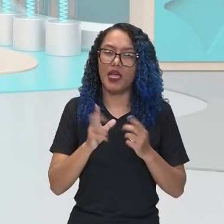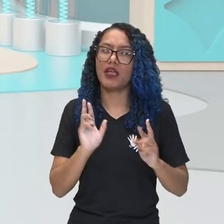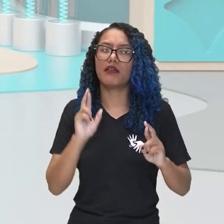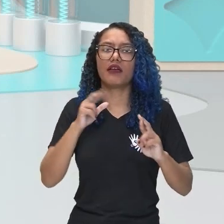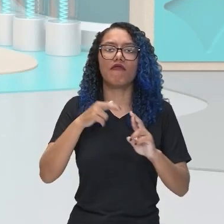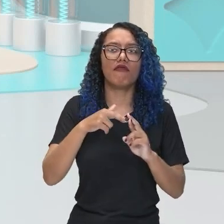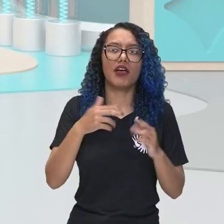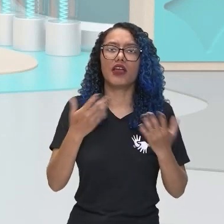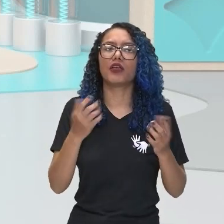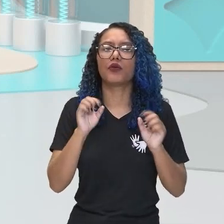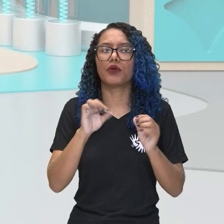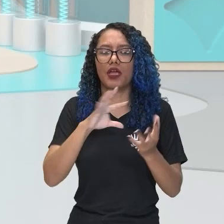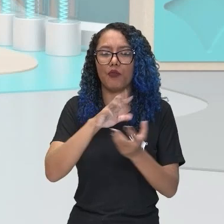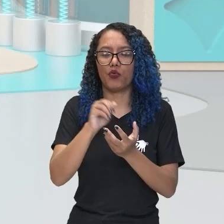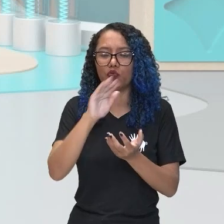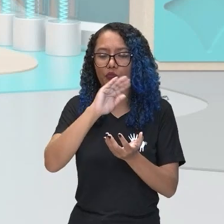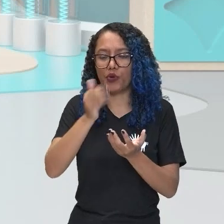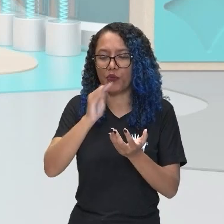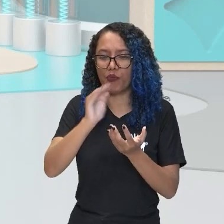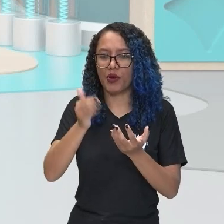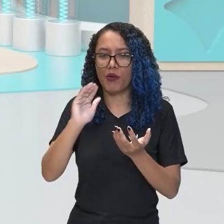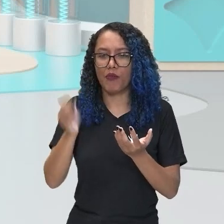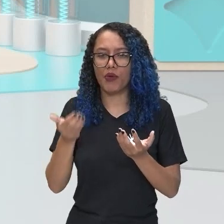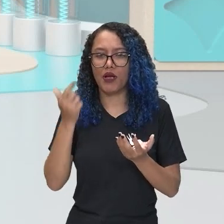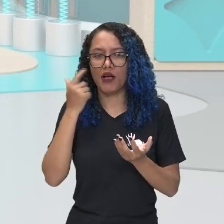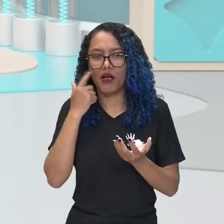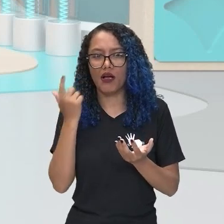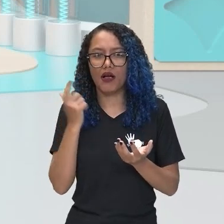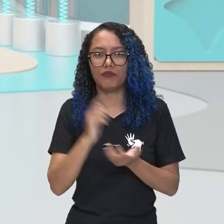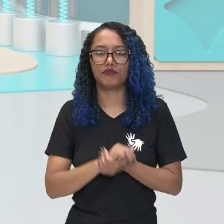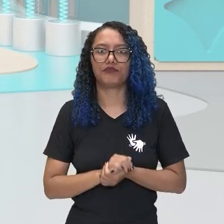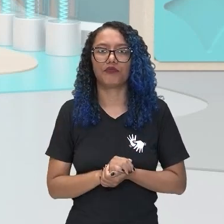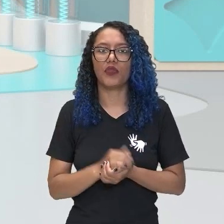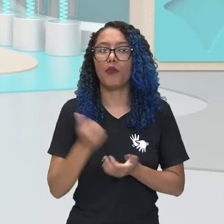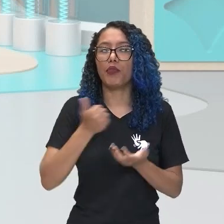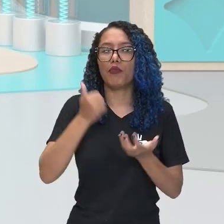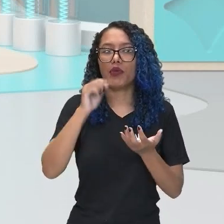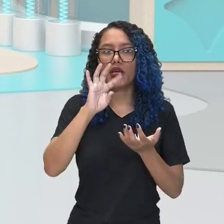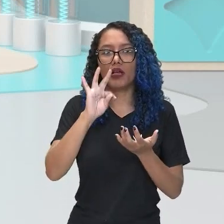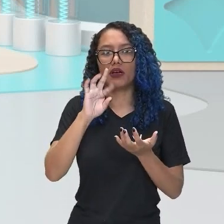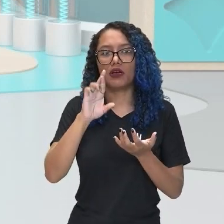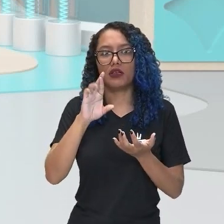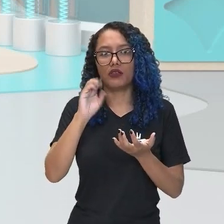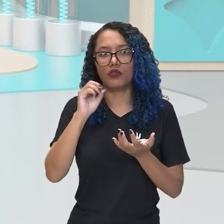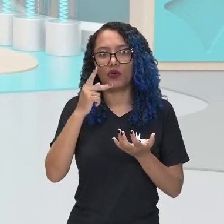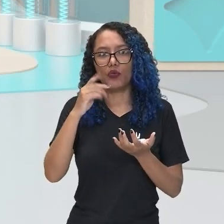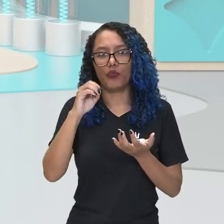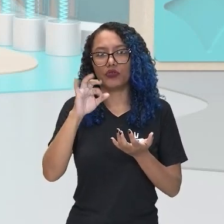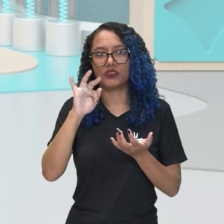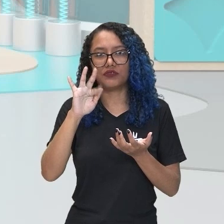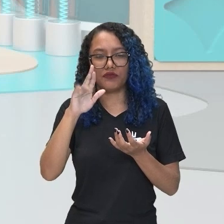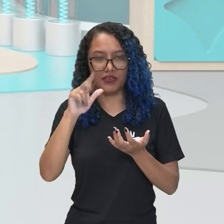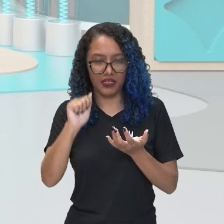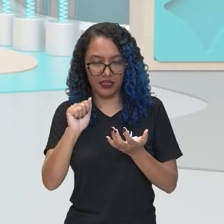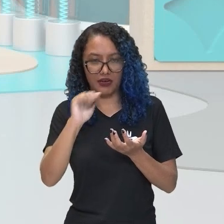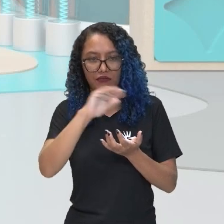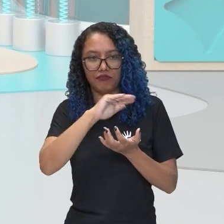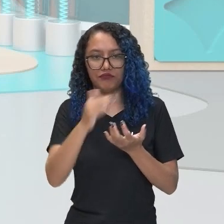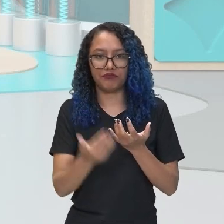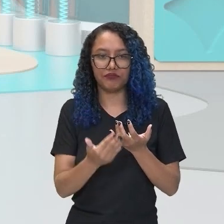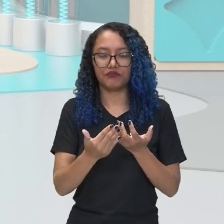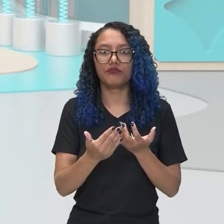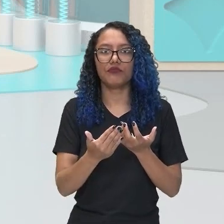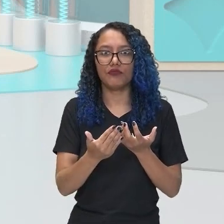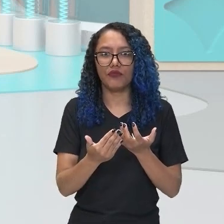de atmosfera. Olha só, temos a troposfera, aí os professores de ciência conhecem, então temos a troposfera, aí ele